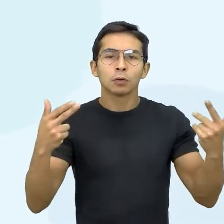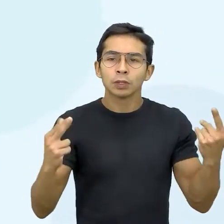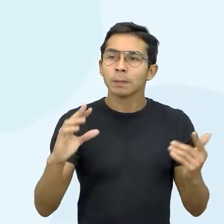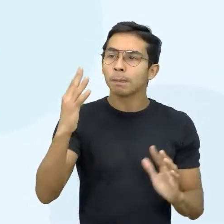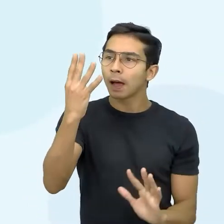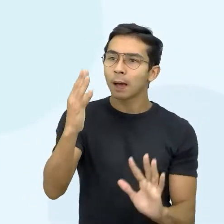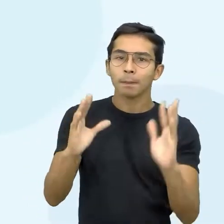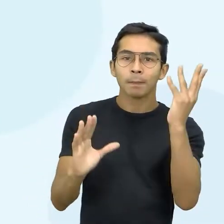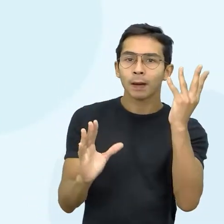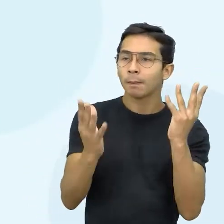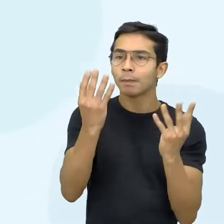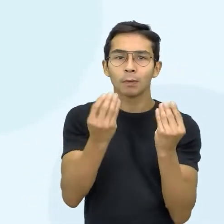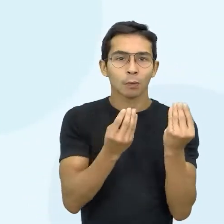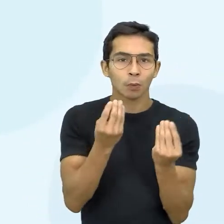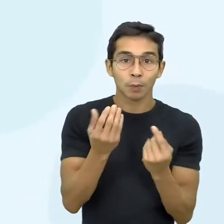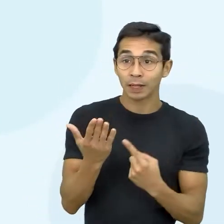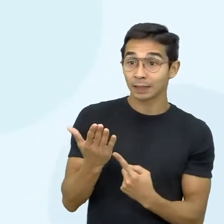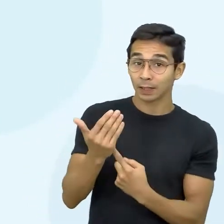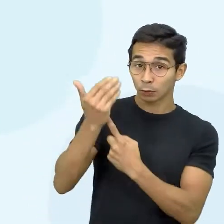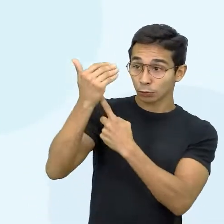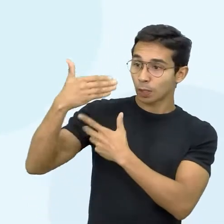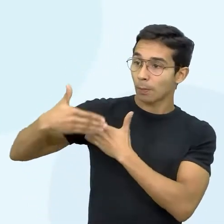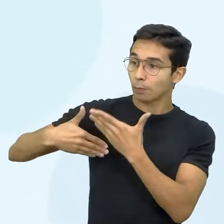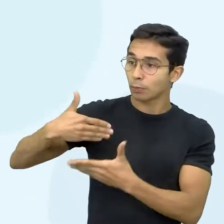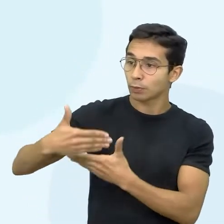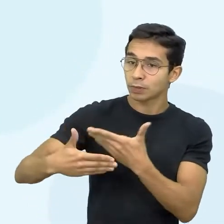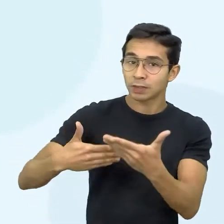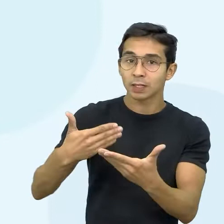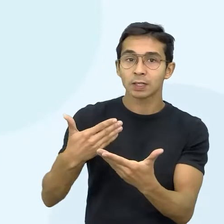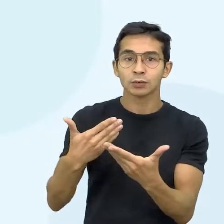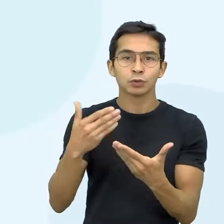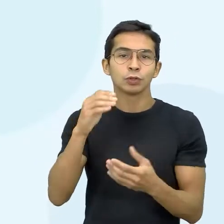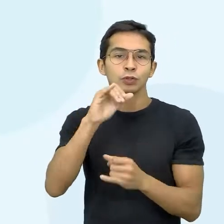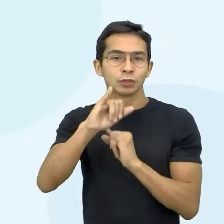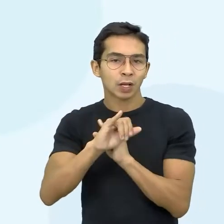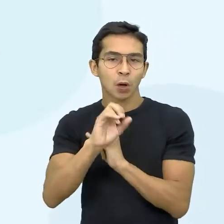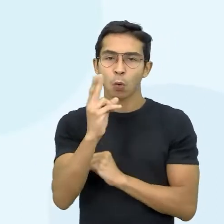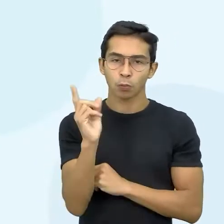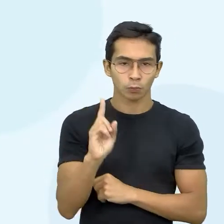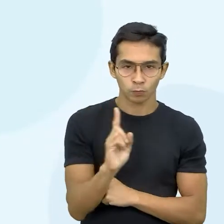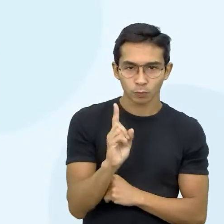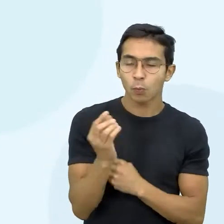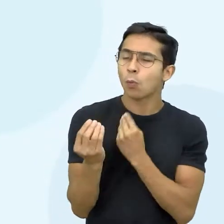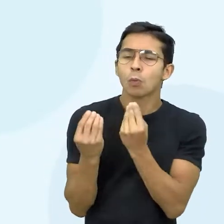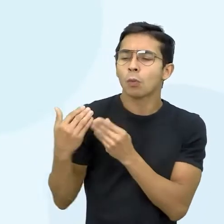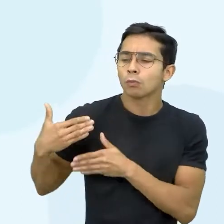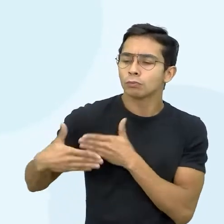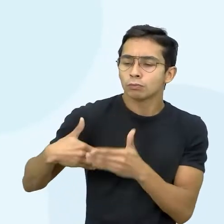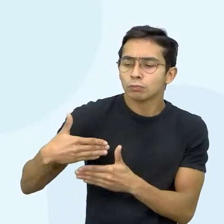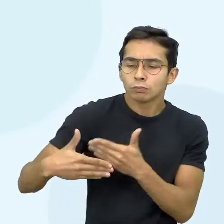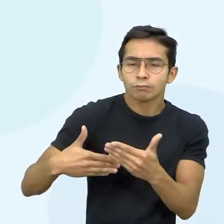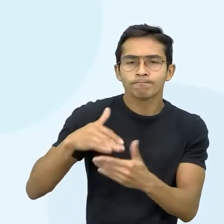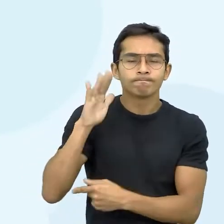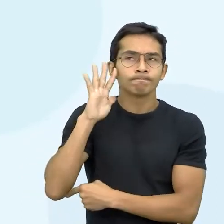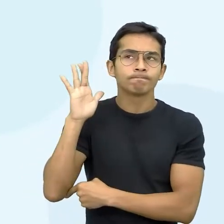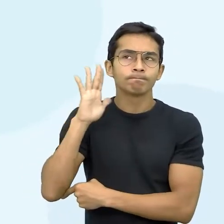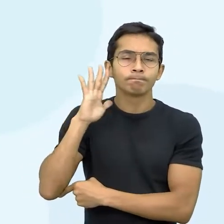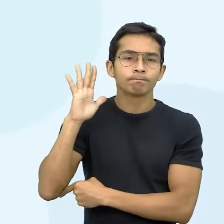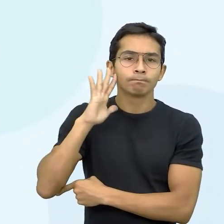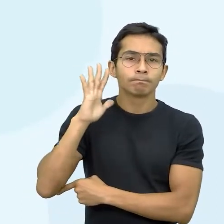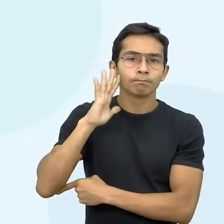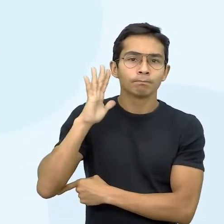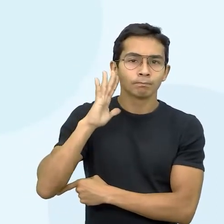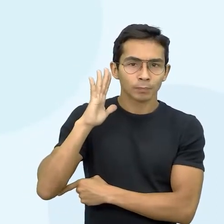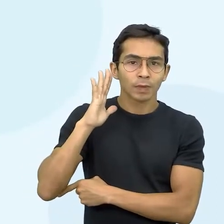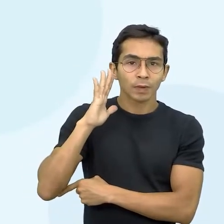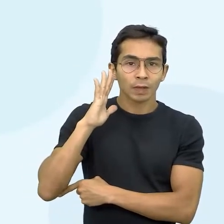tecnológicos, com ou sem o uso de dispositivos e aplicativos digitais, utilizando procedimentos e linguagens adequados